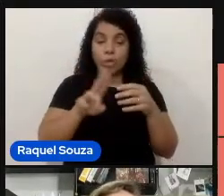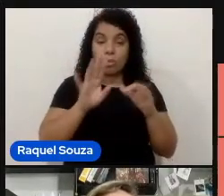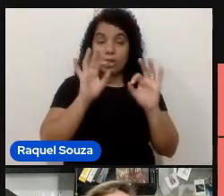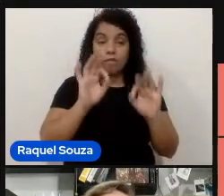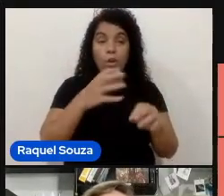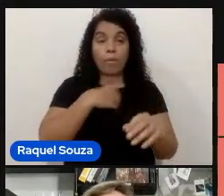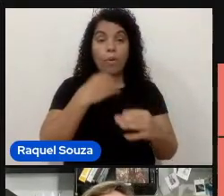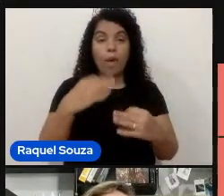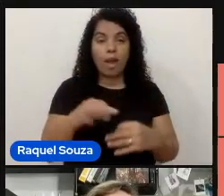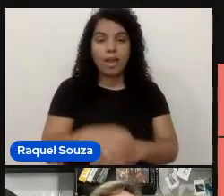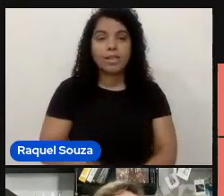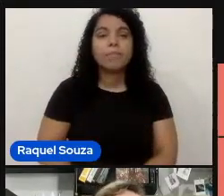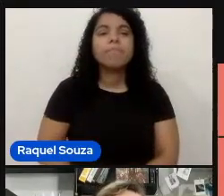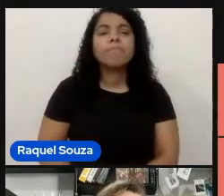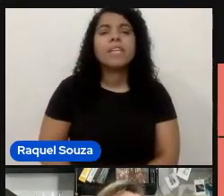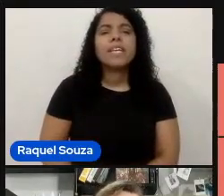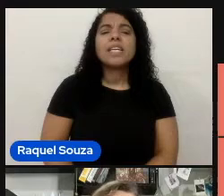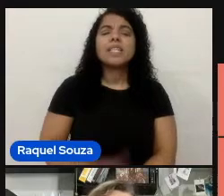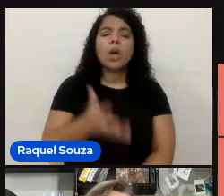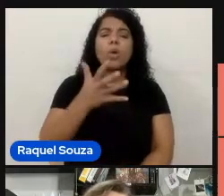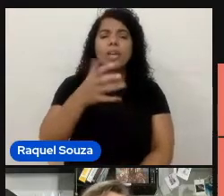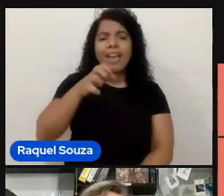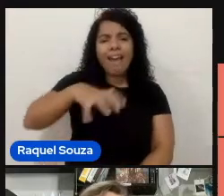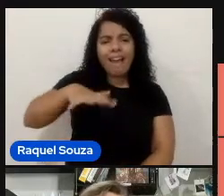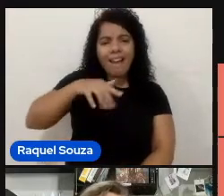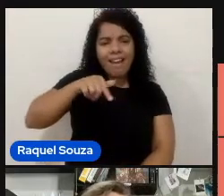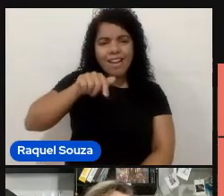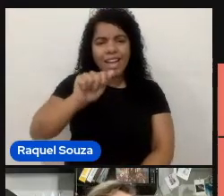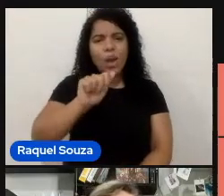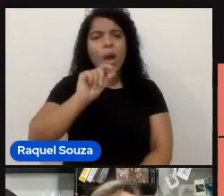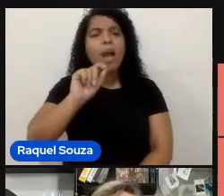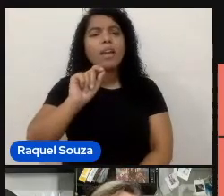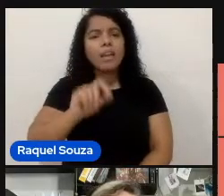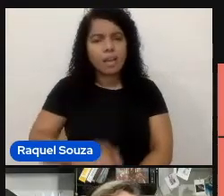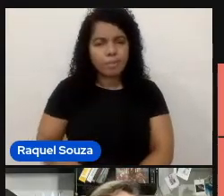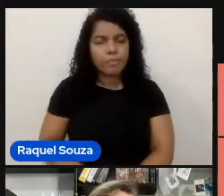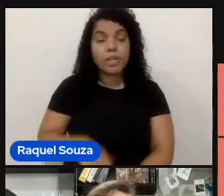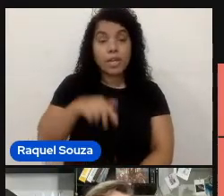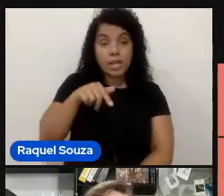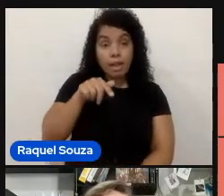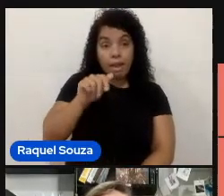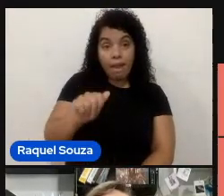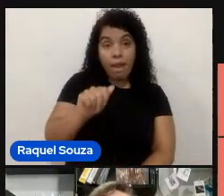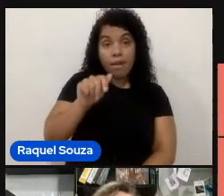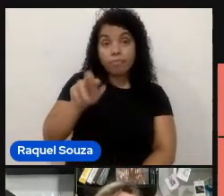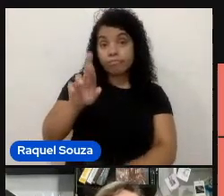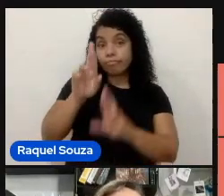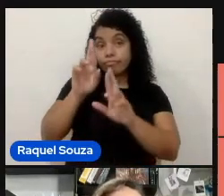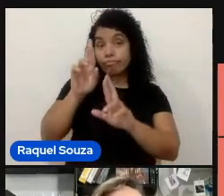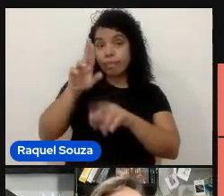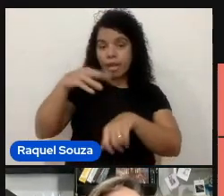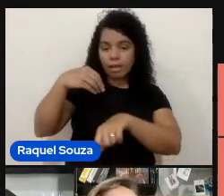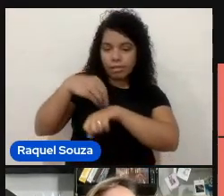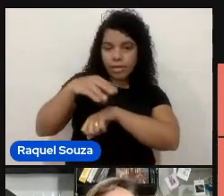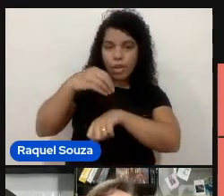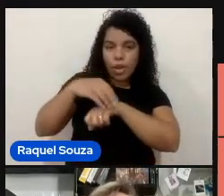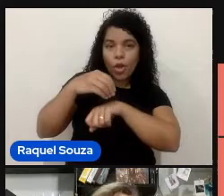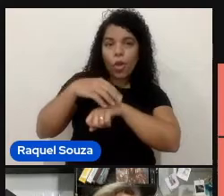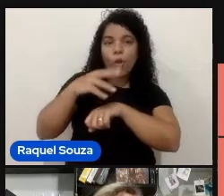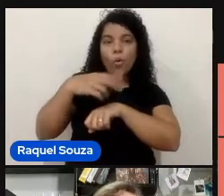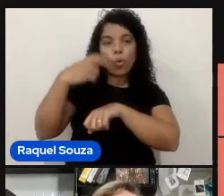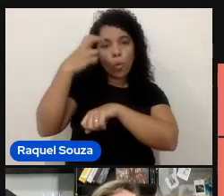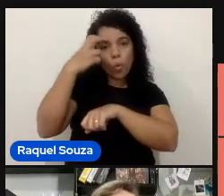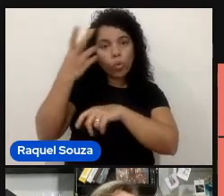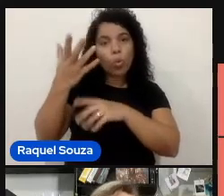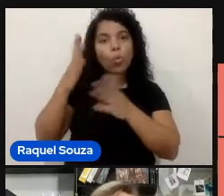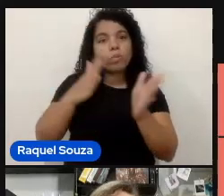correta. Então, o que ele é mais a área de QA, né? O que é o QA? O QA, ele é o responsável por trazer cultura, por trazer uma construção, um